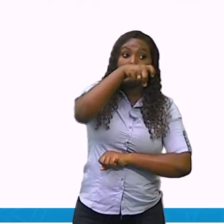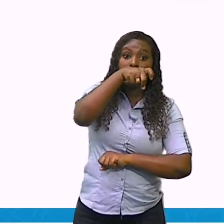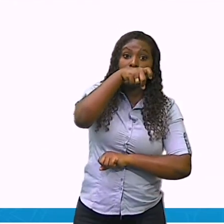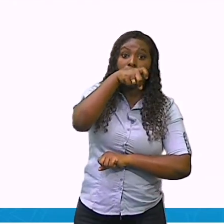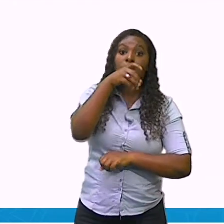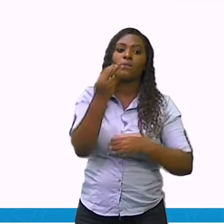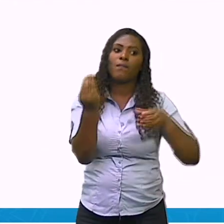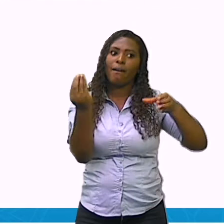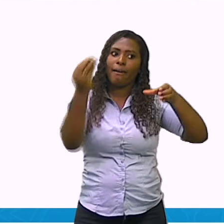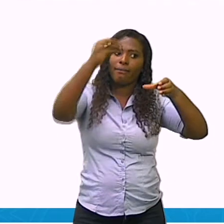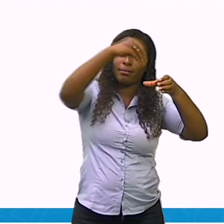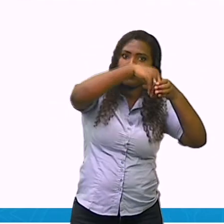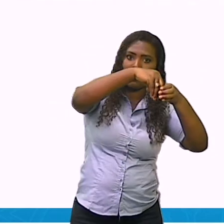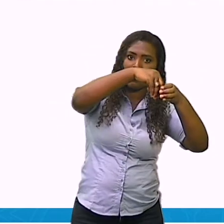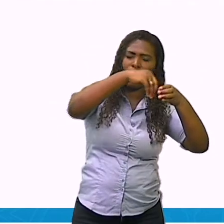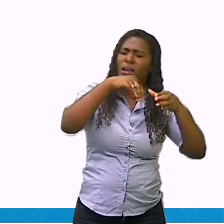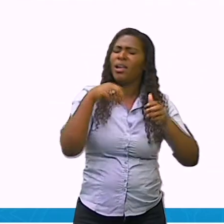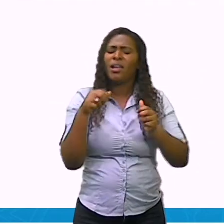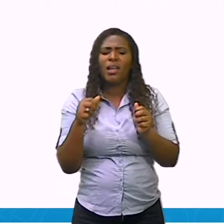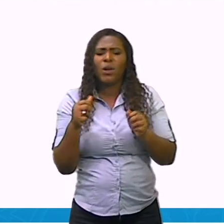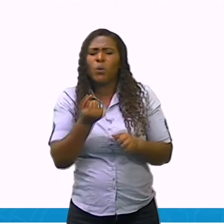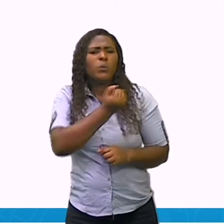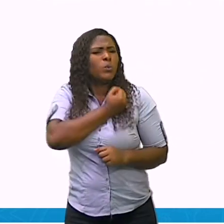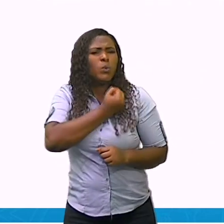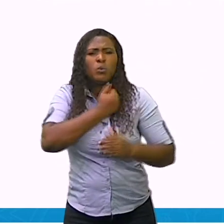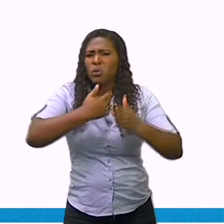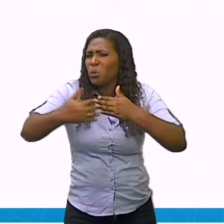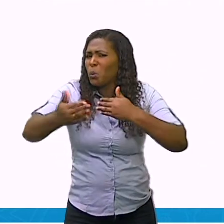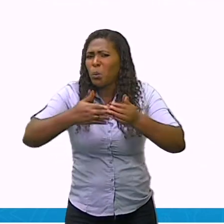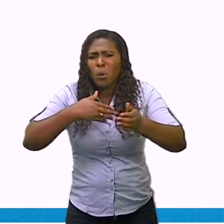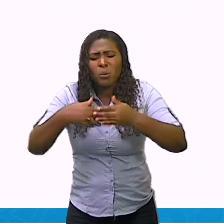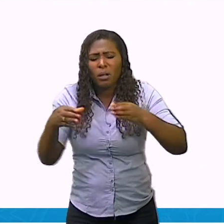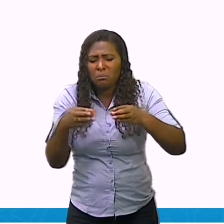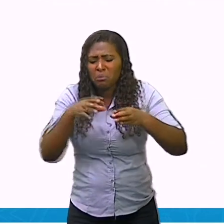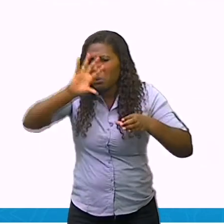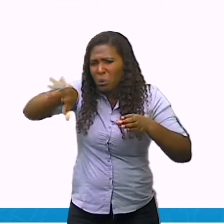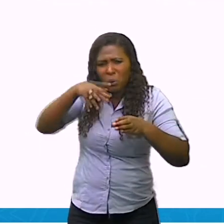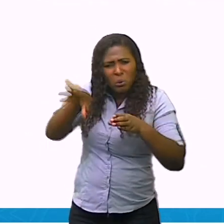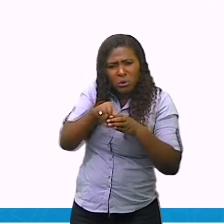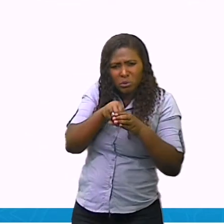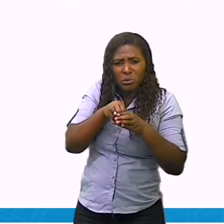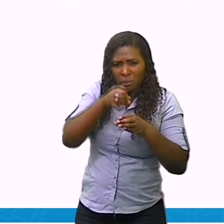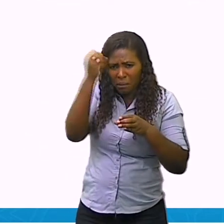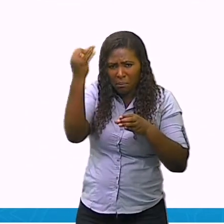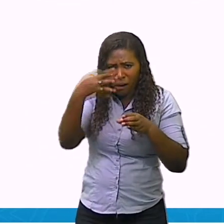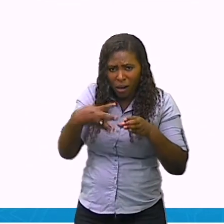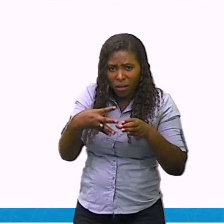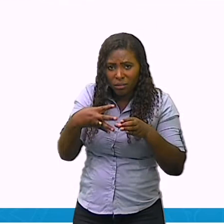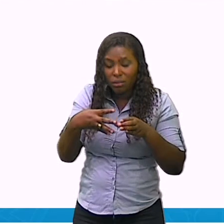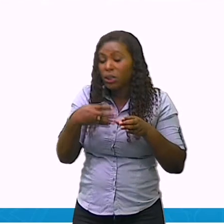vai entrar na máquina, ele vai ser programado, neste caso